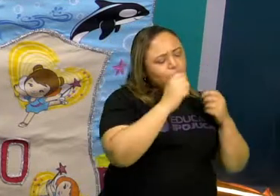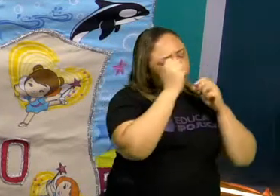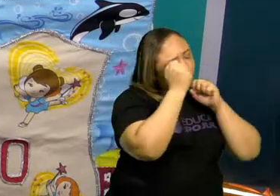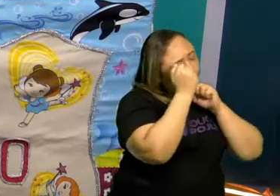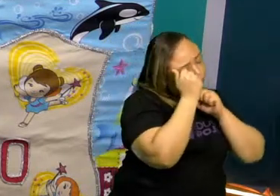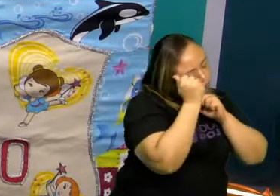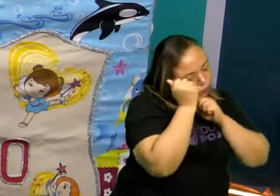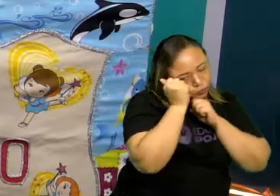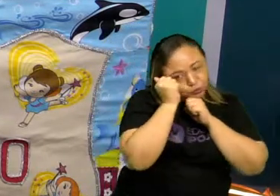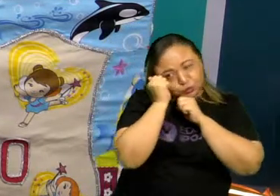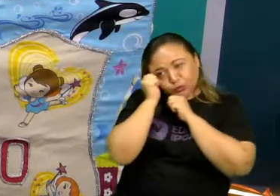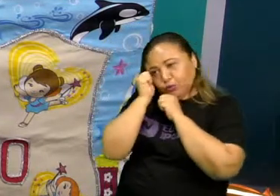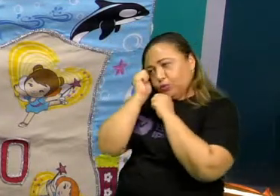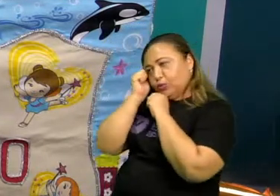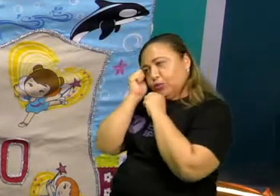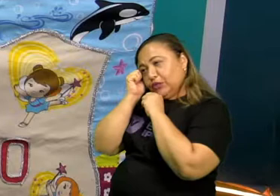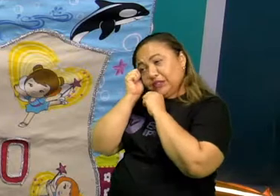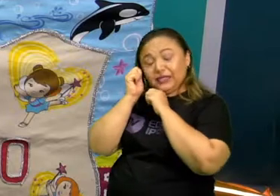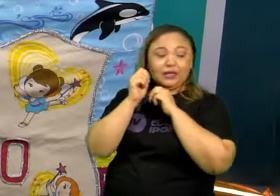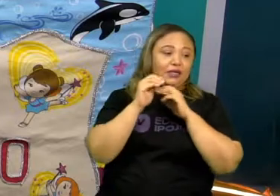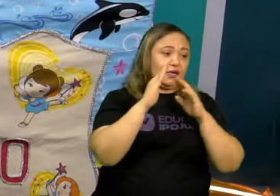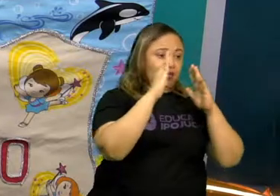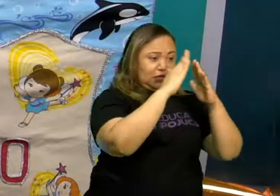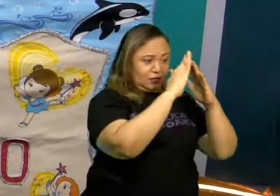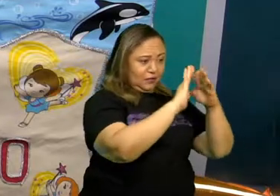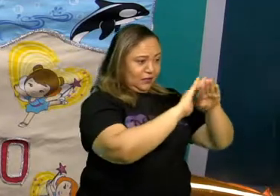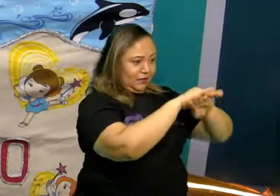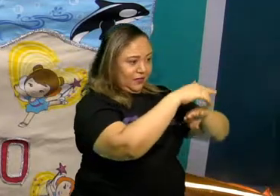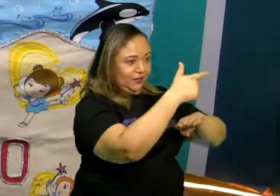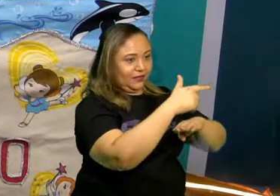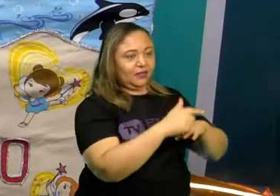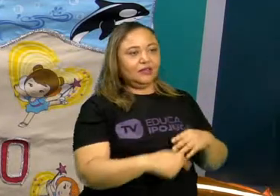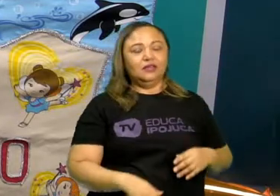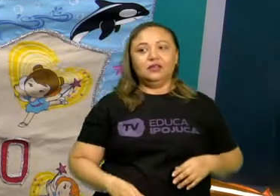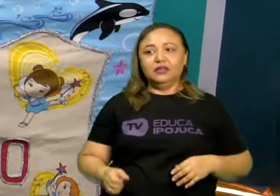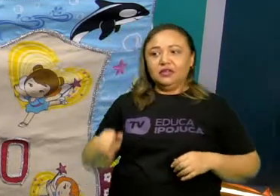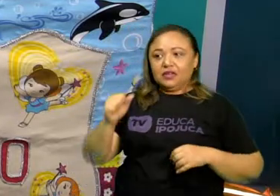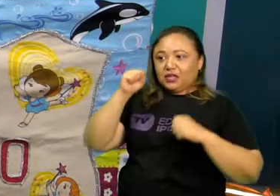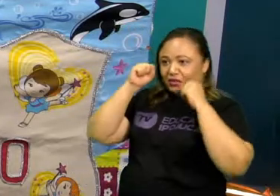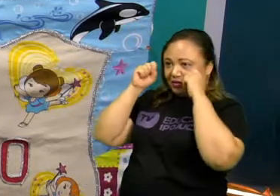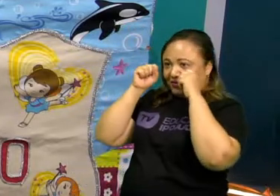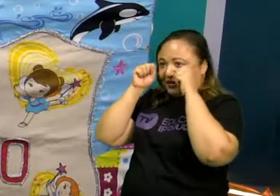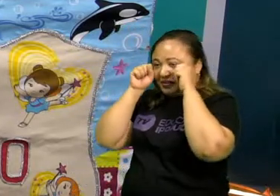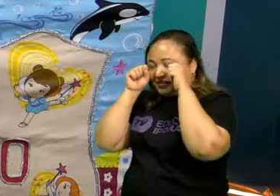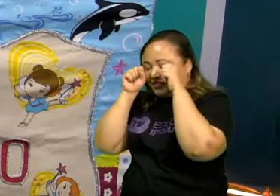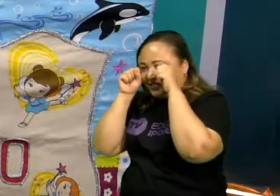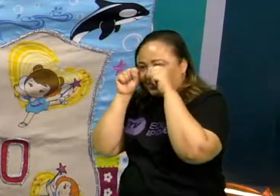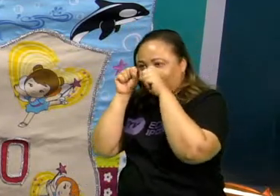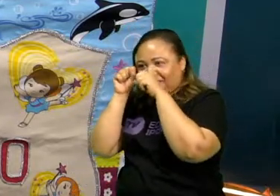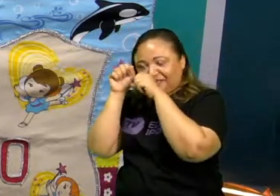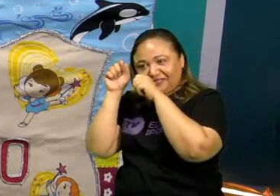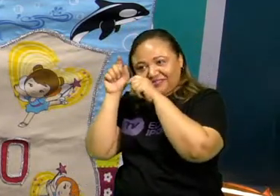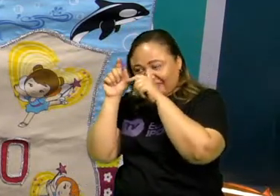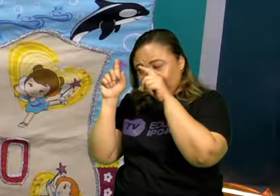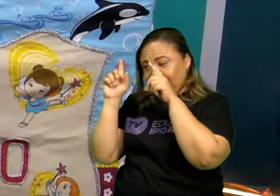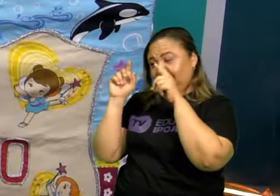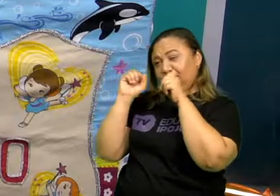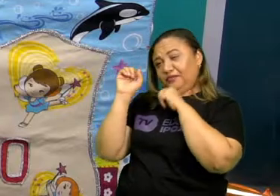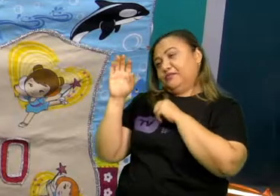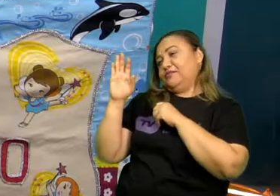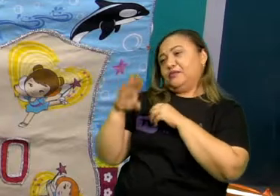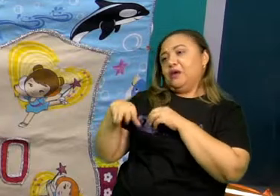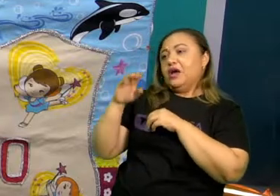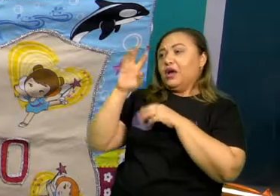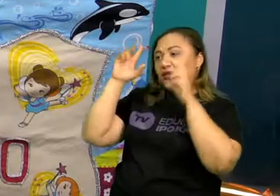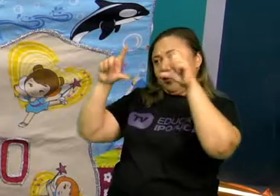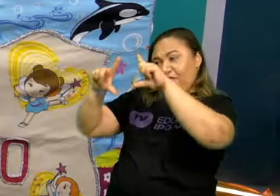com sono? E não teve noite na tua casa, não, leiturinha? Eu tava assistindo BBB. Ah, e tu pode assistir BBB,